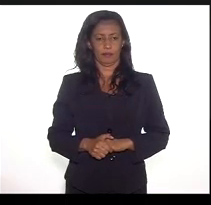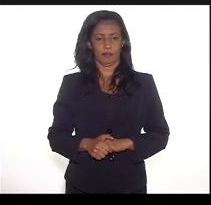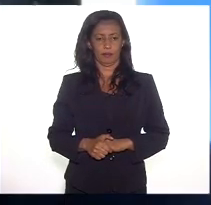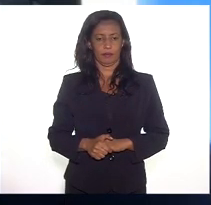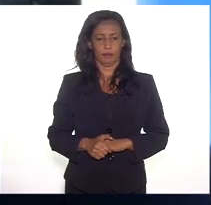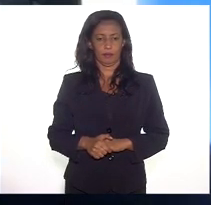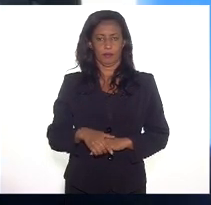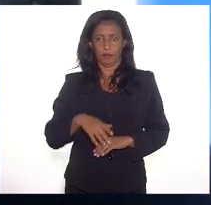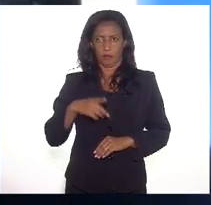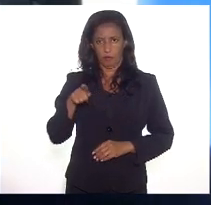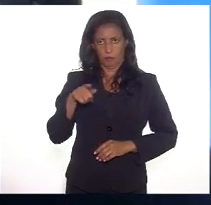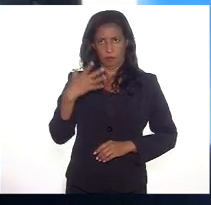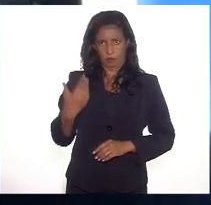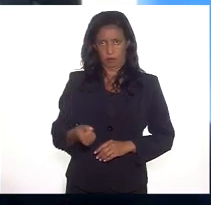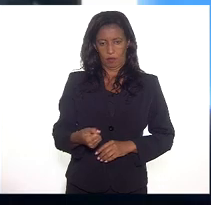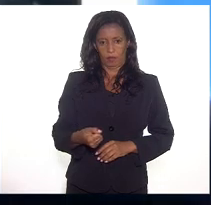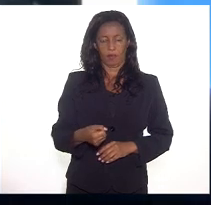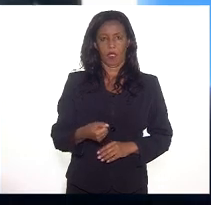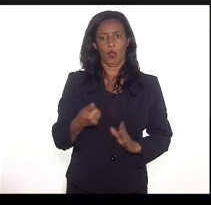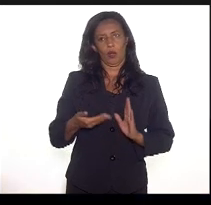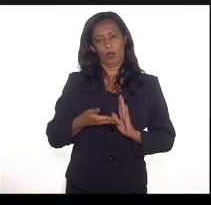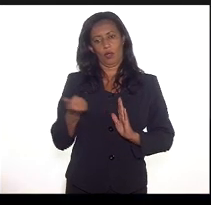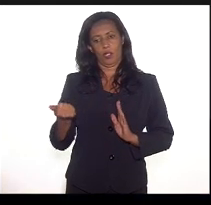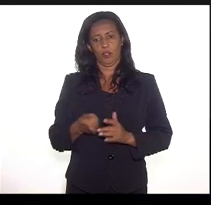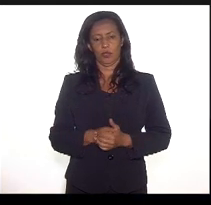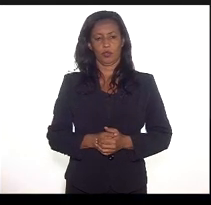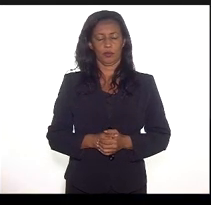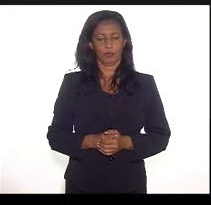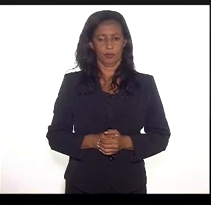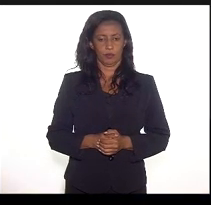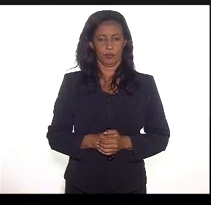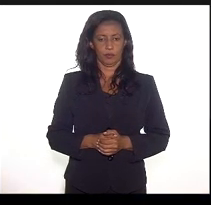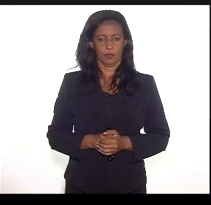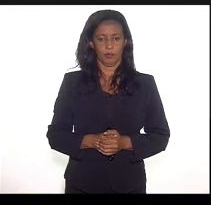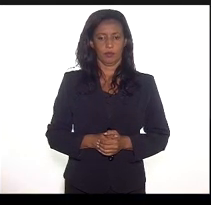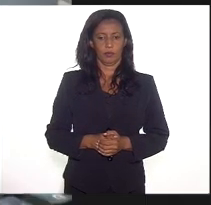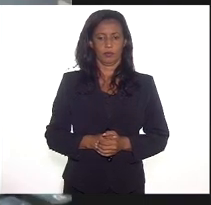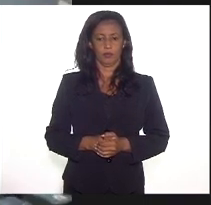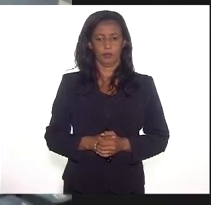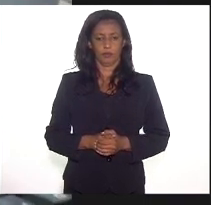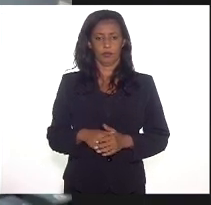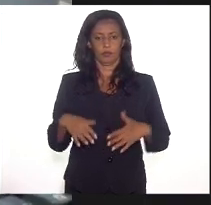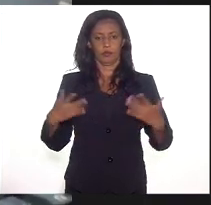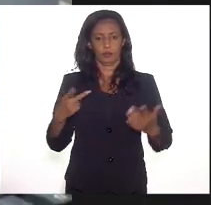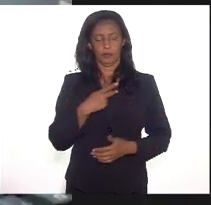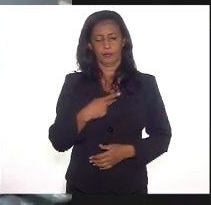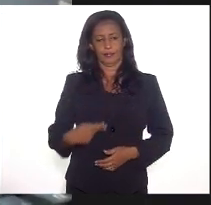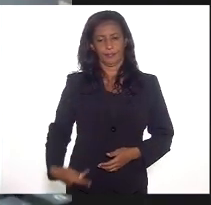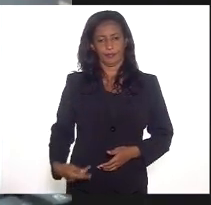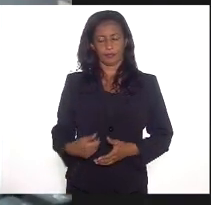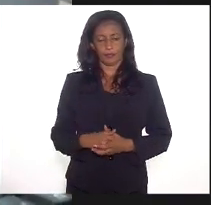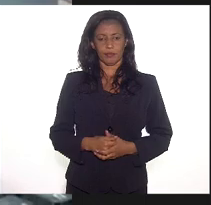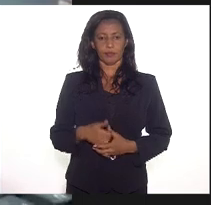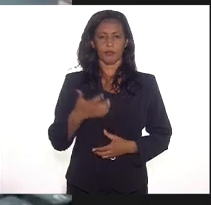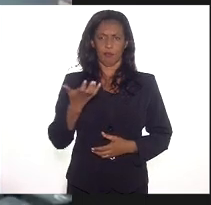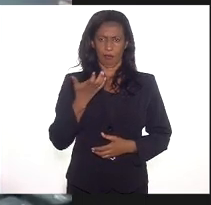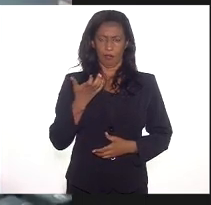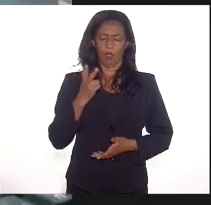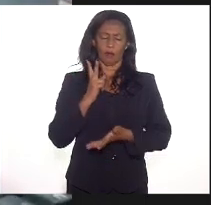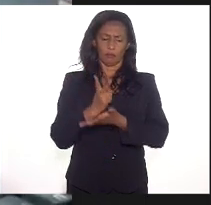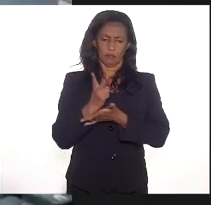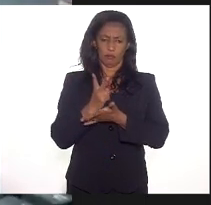Excelência sustenta o destaque ou pode retirar? Ela foi reprovada. Senhor presidente, eu gostaria de sustentar o